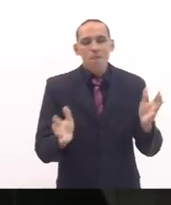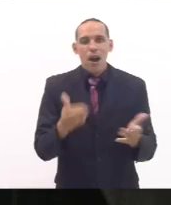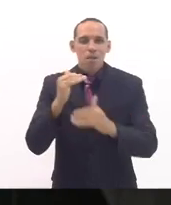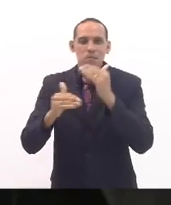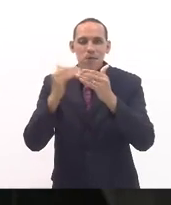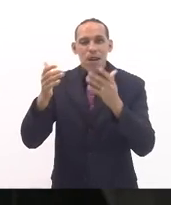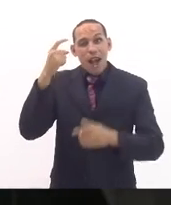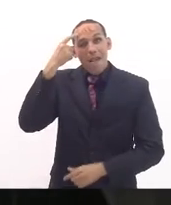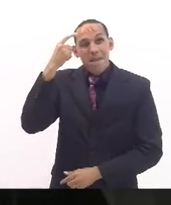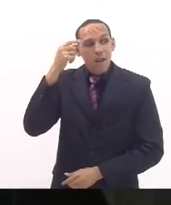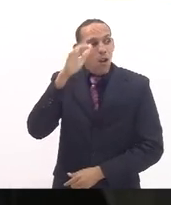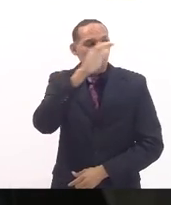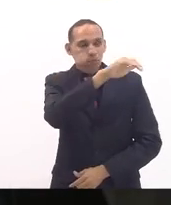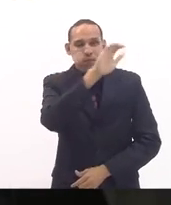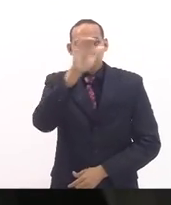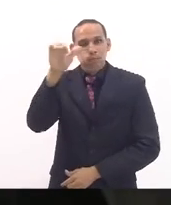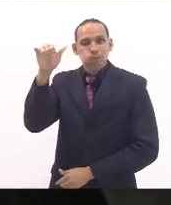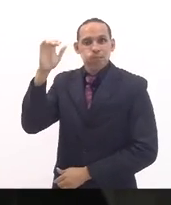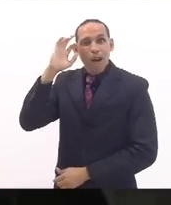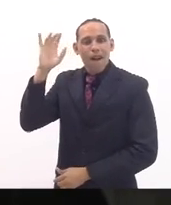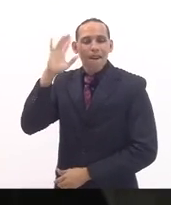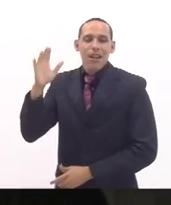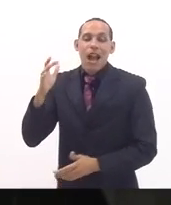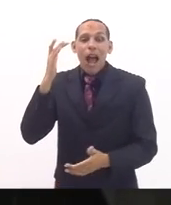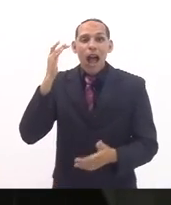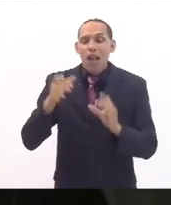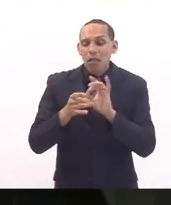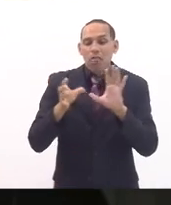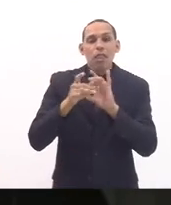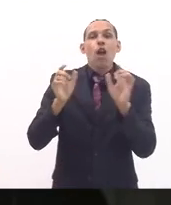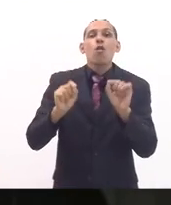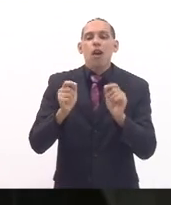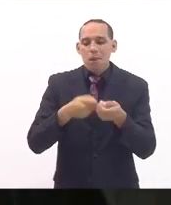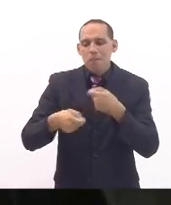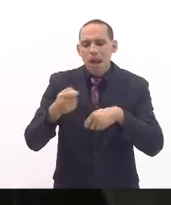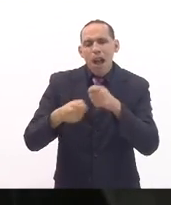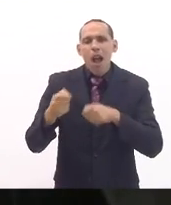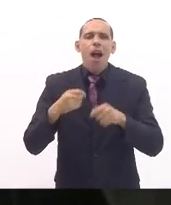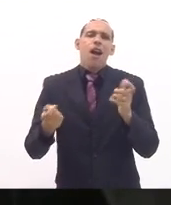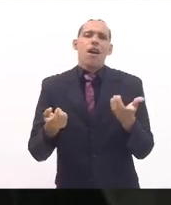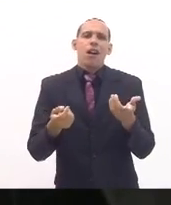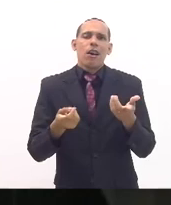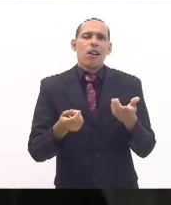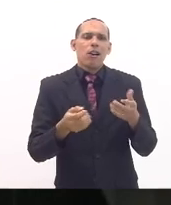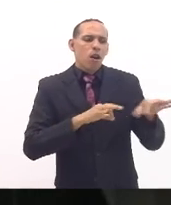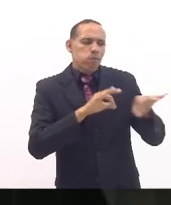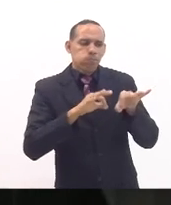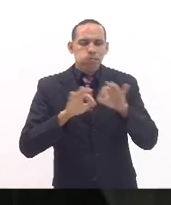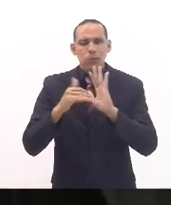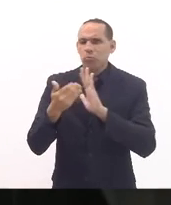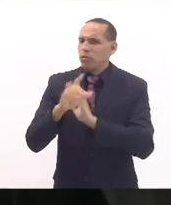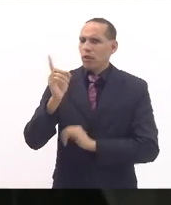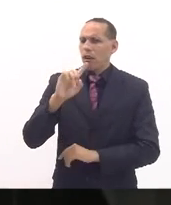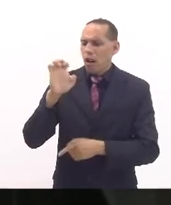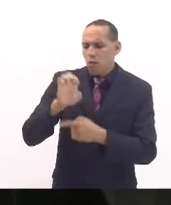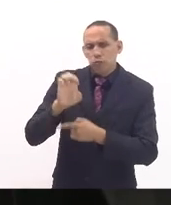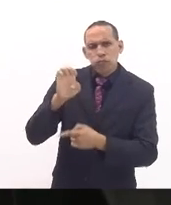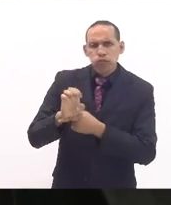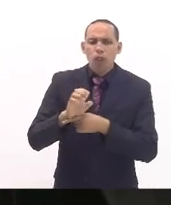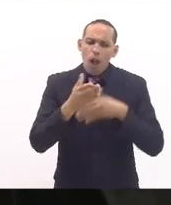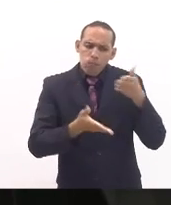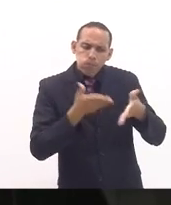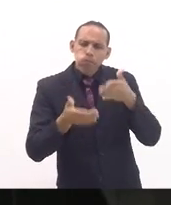e deixa que o mercado regula as relações econômicas do mercado coisa nenhuma o Estado tem que ter um papel